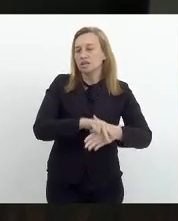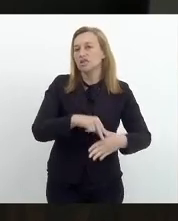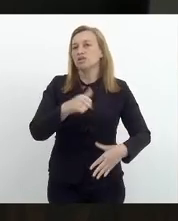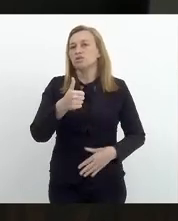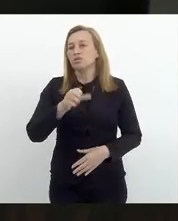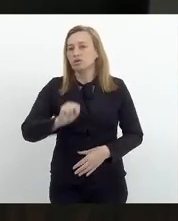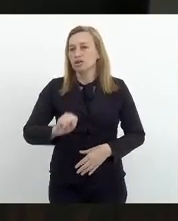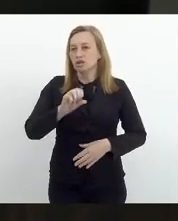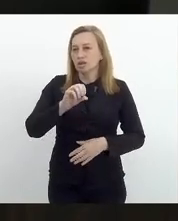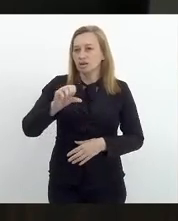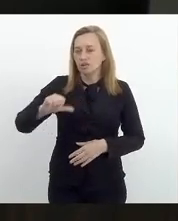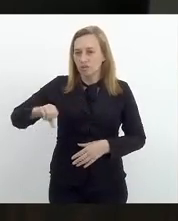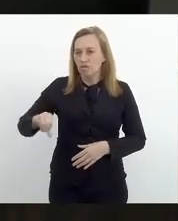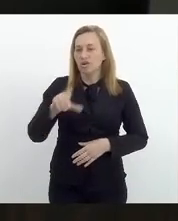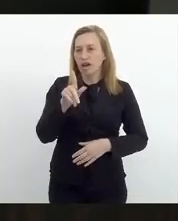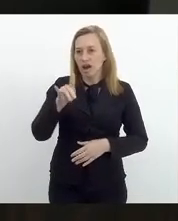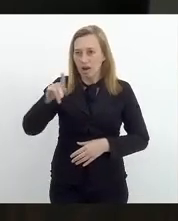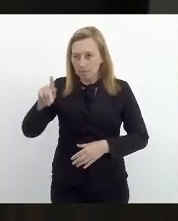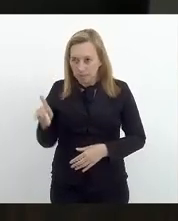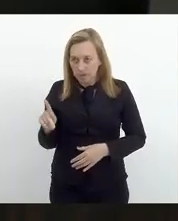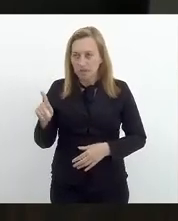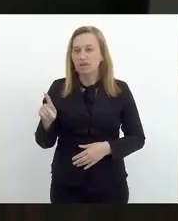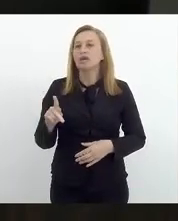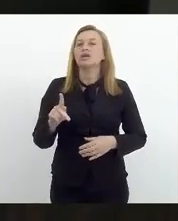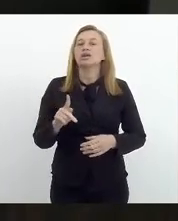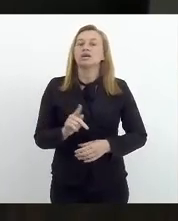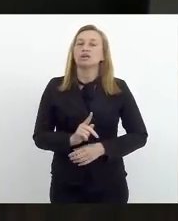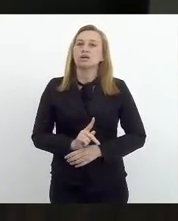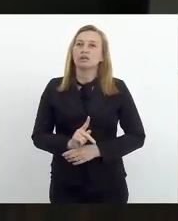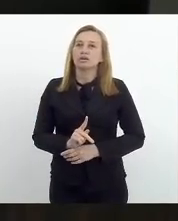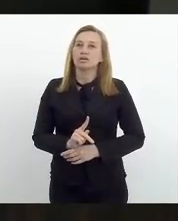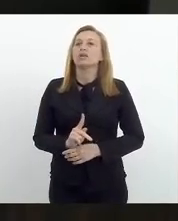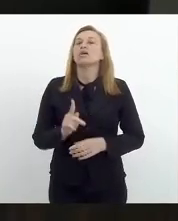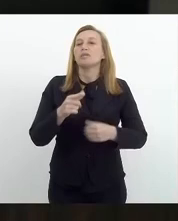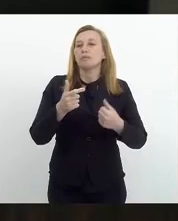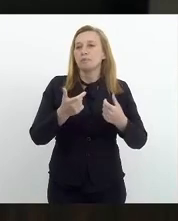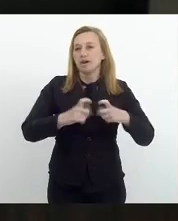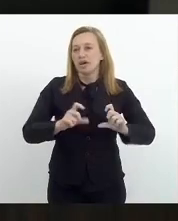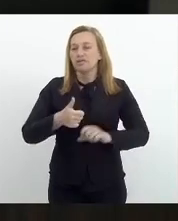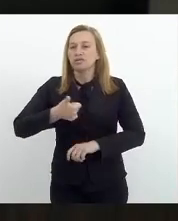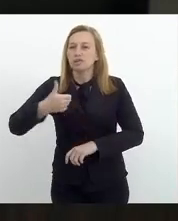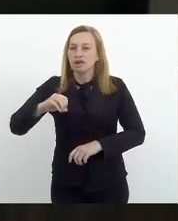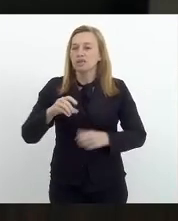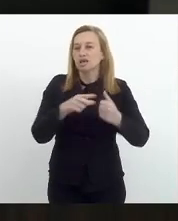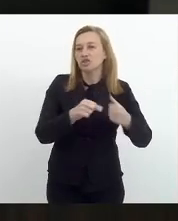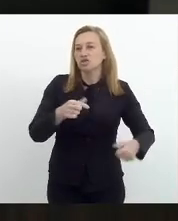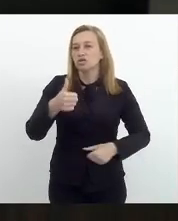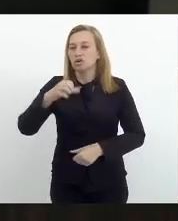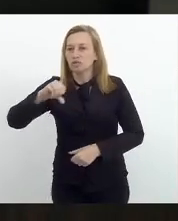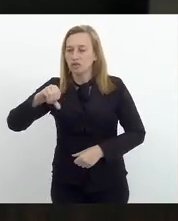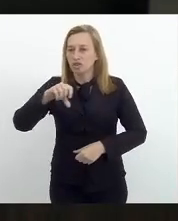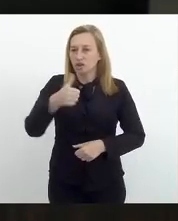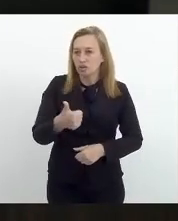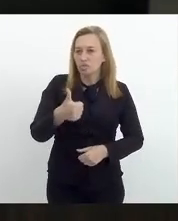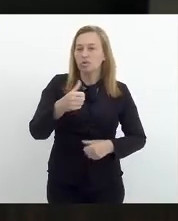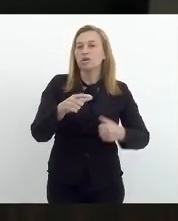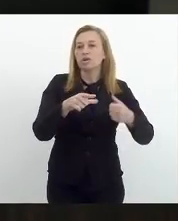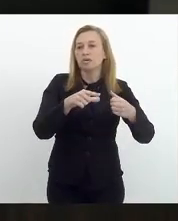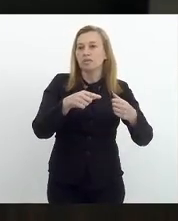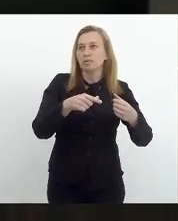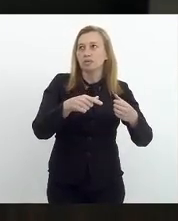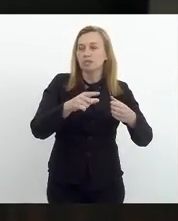89 caput e parágrafos e incisos e alíneas do parágrafo 10 do artigo 91 parágrafo do artigo